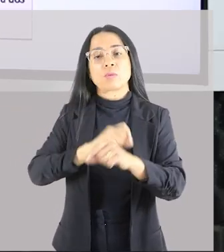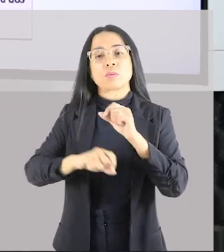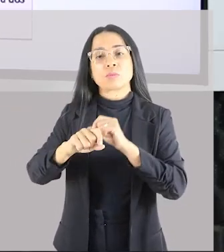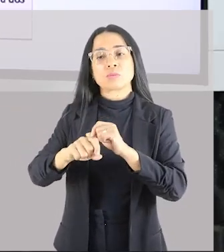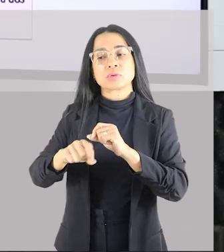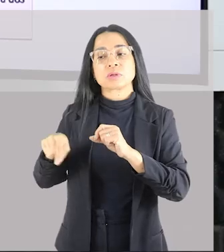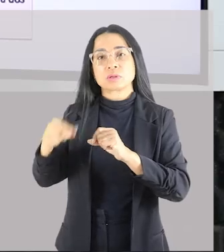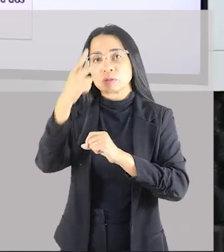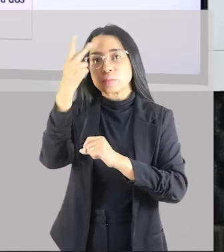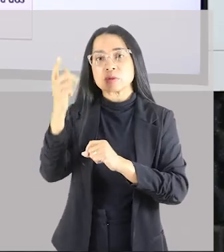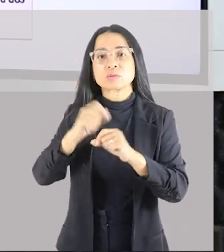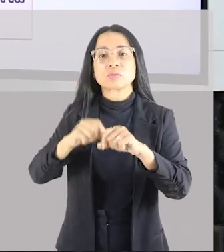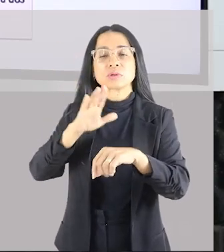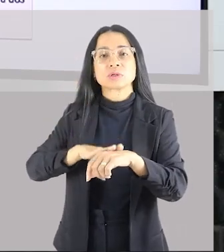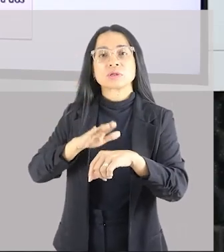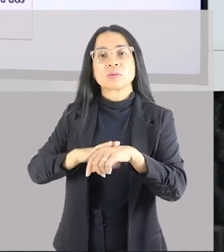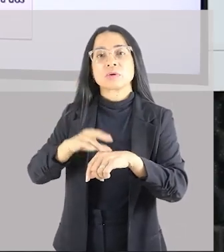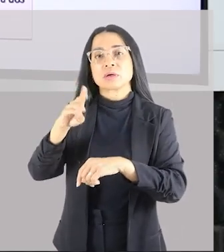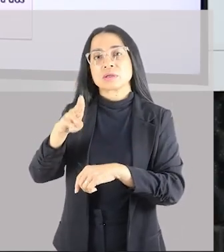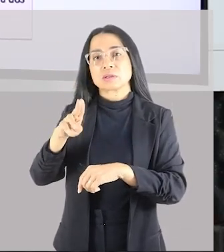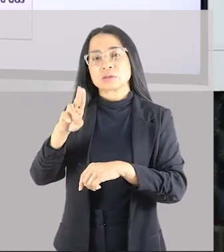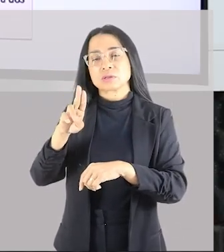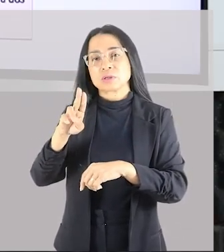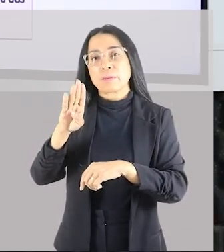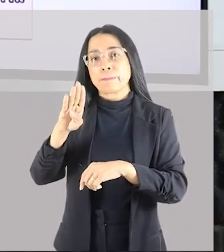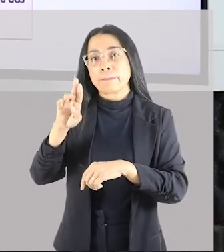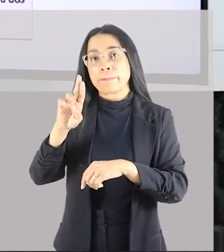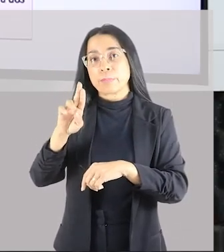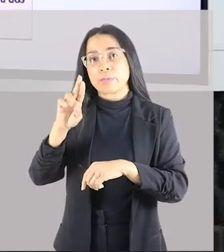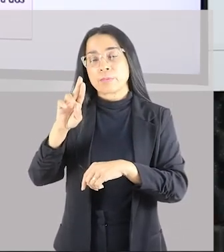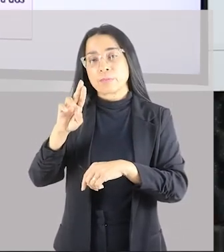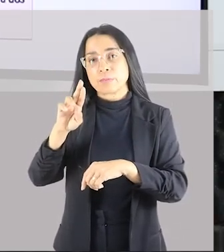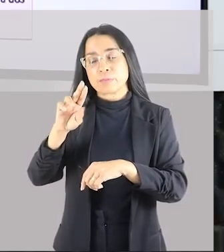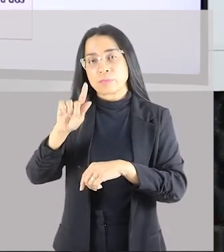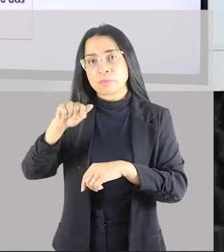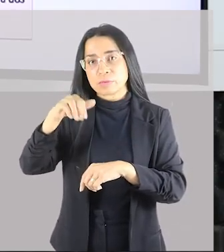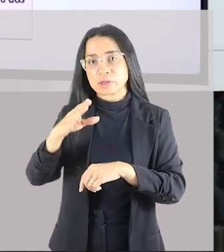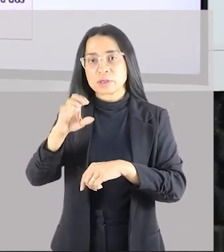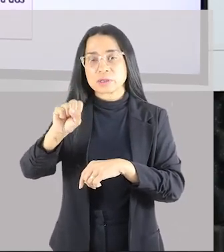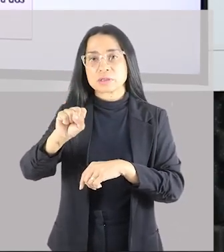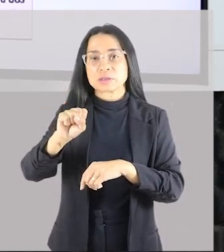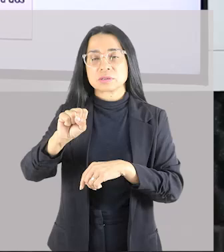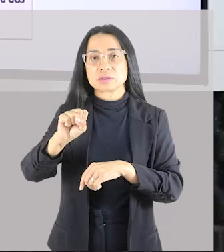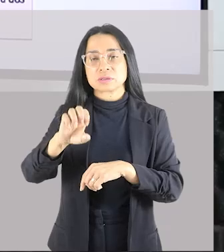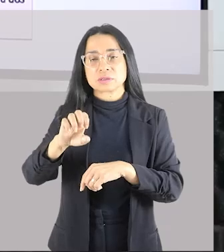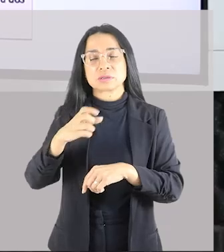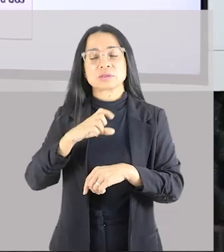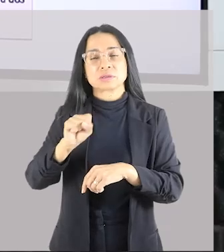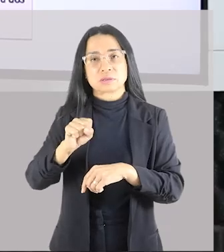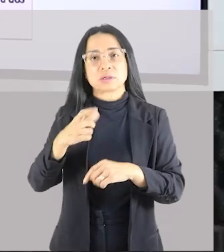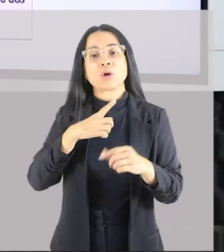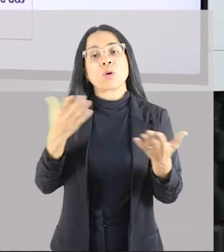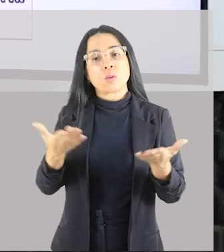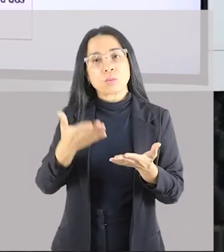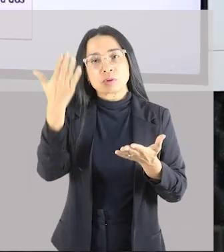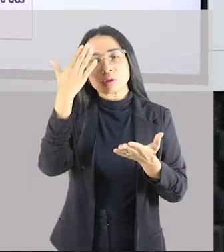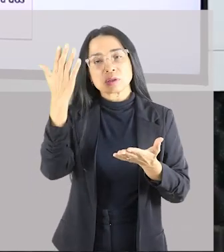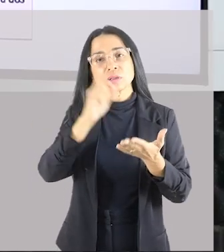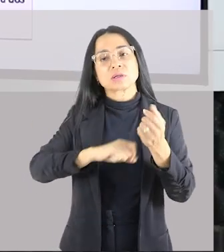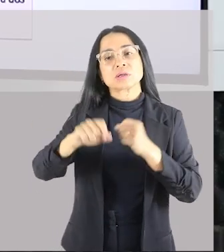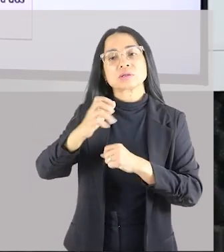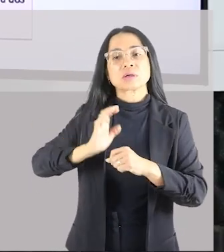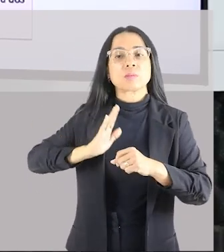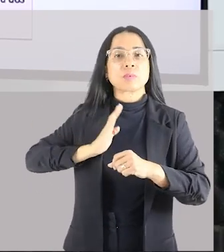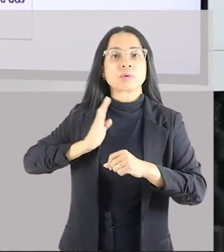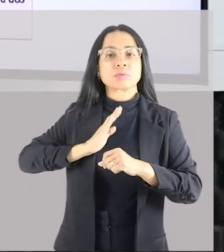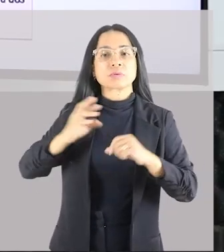dos burgos foram conhecidos como burgueses. E hoje a gente entende que a burguesia se